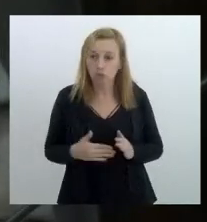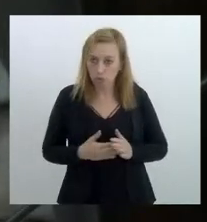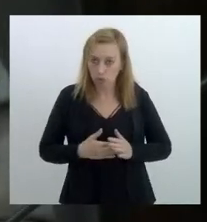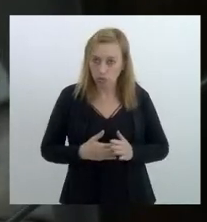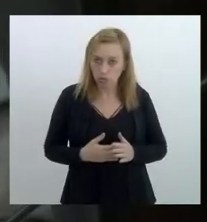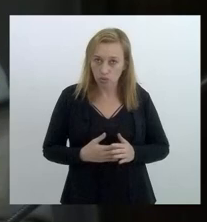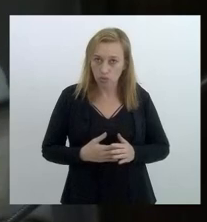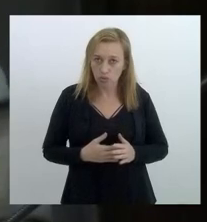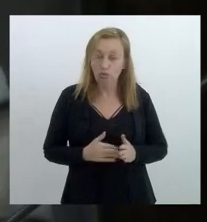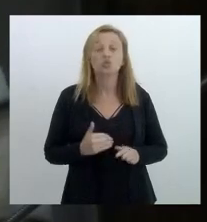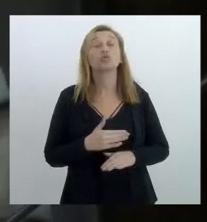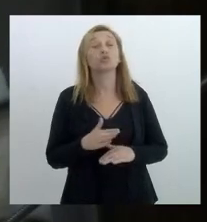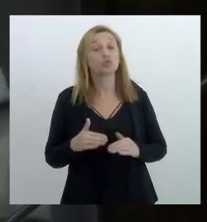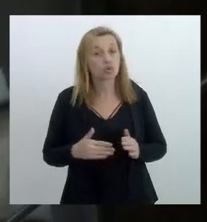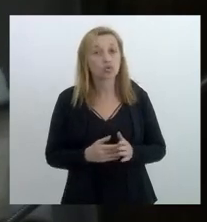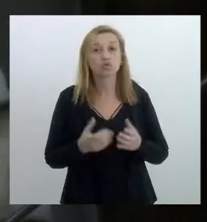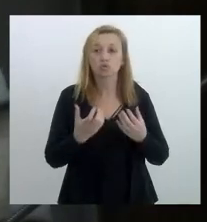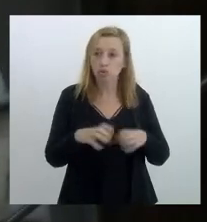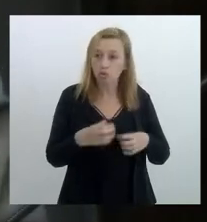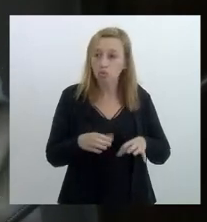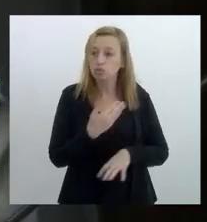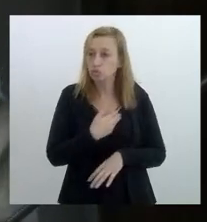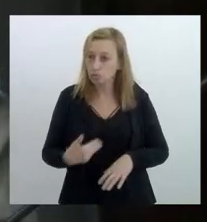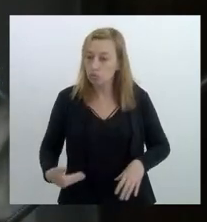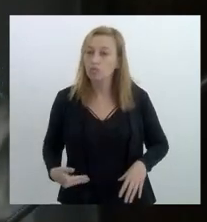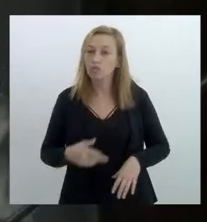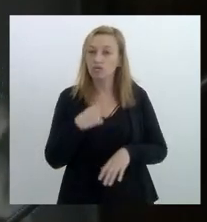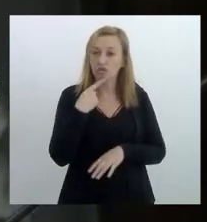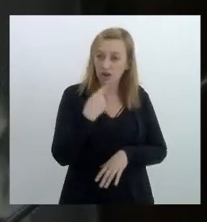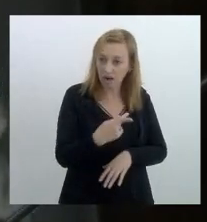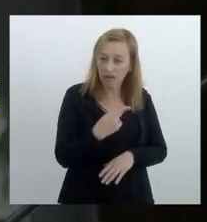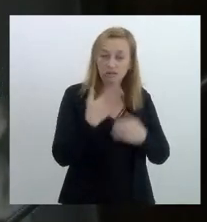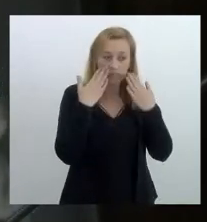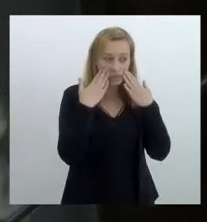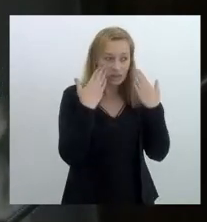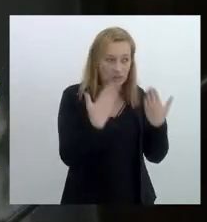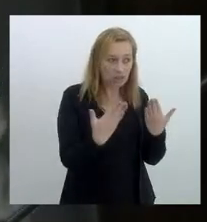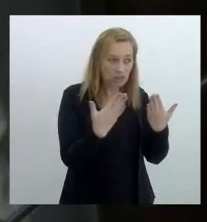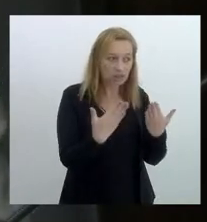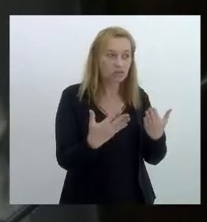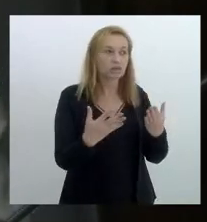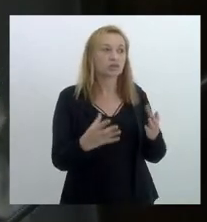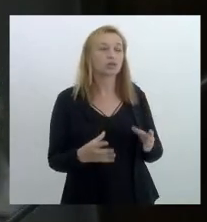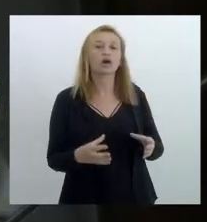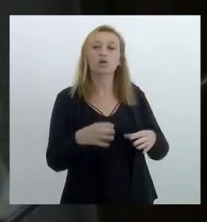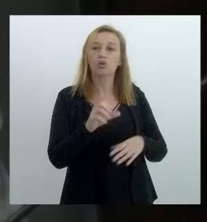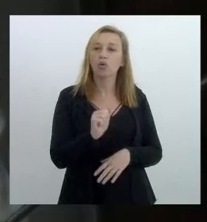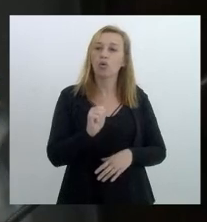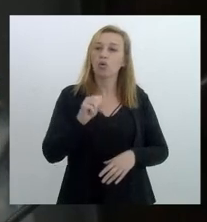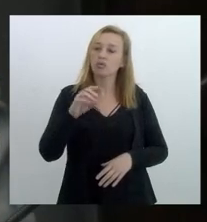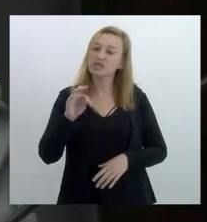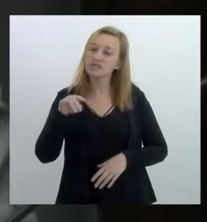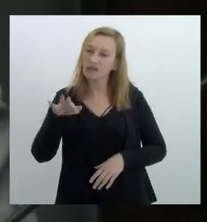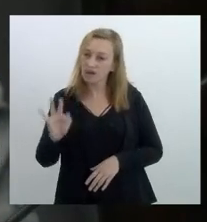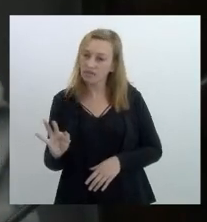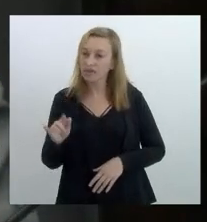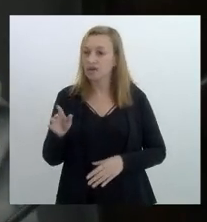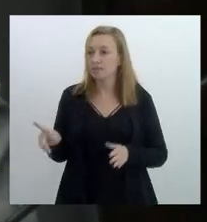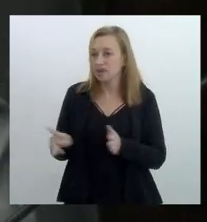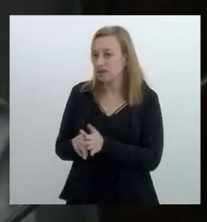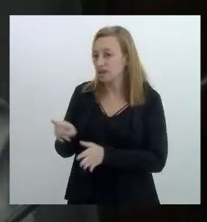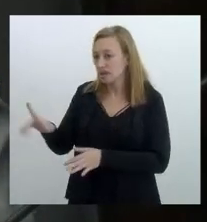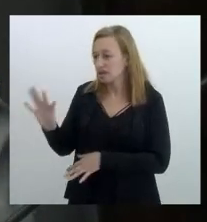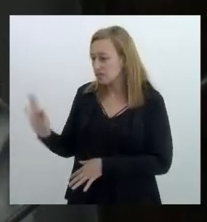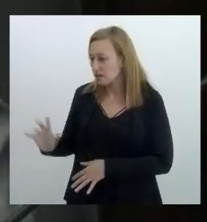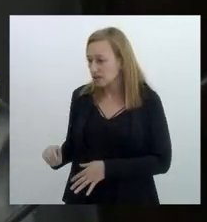exceção, todos os concursos públicos colocados, apresentados à Comissarf, que fica lá na Fazenda,